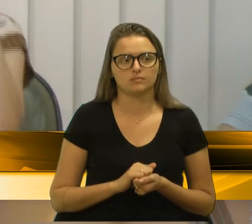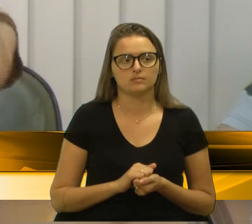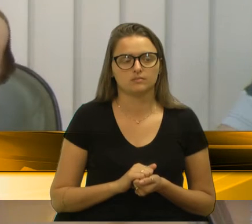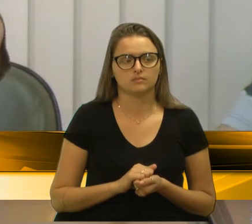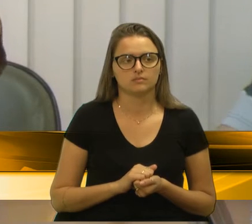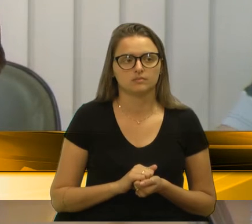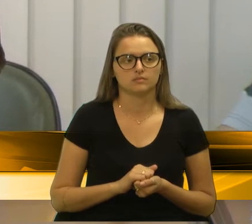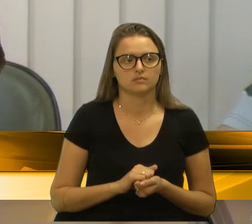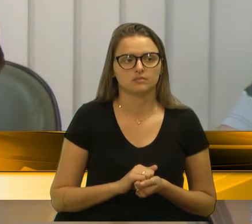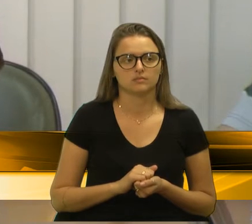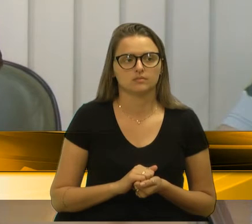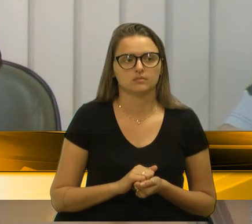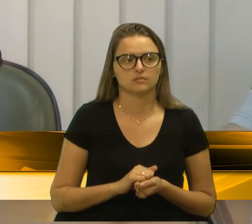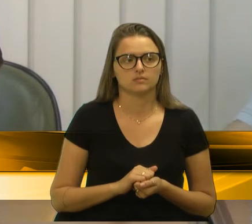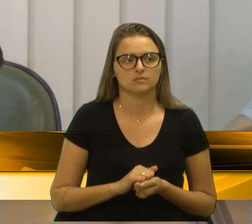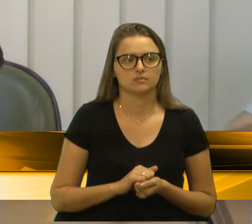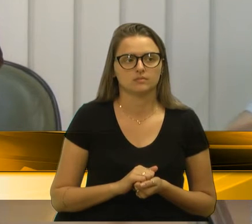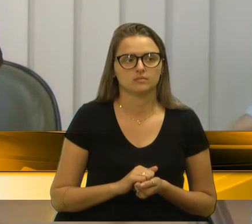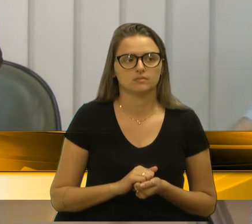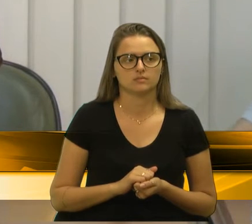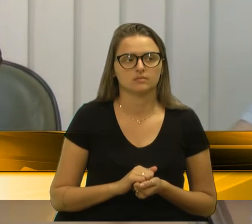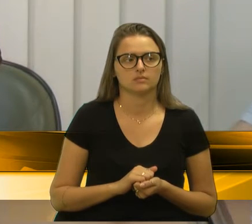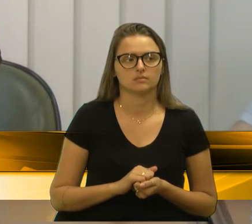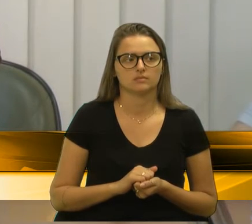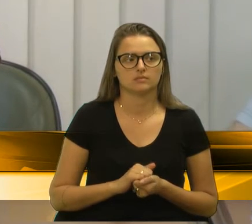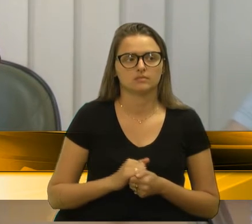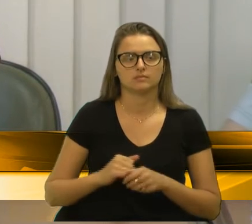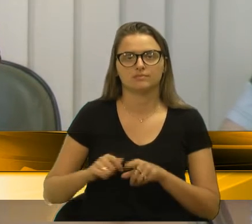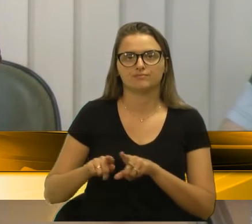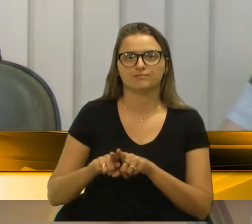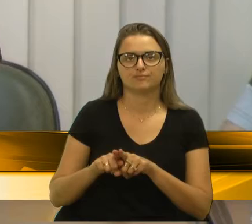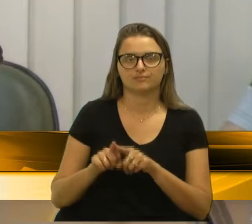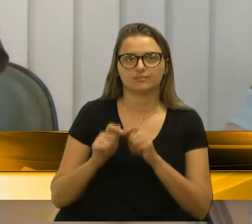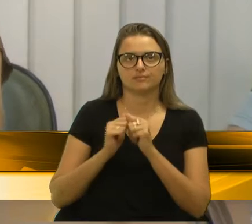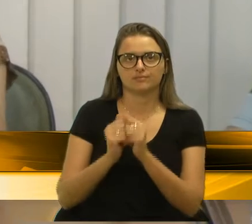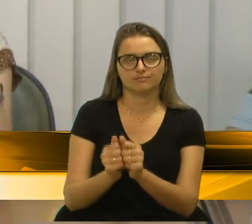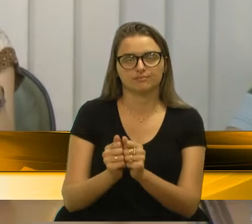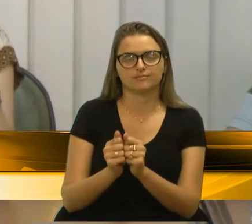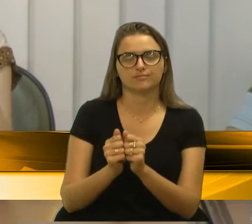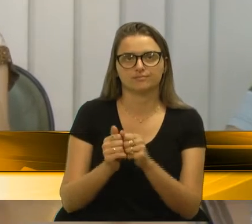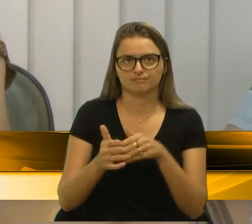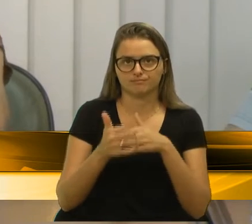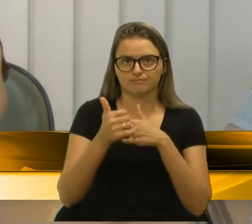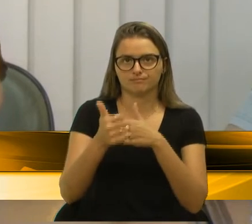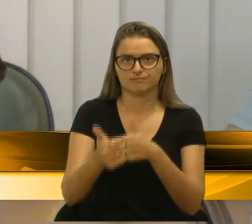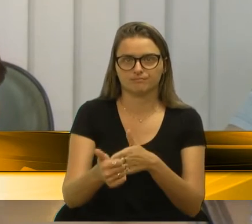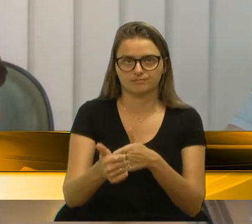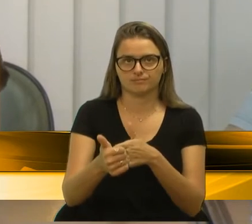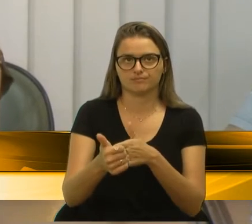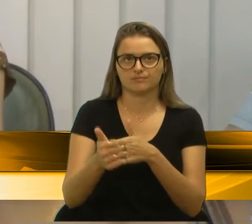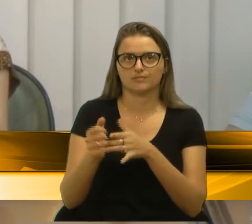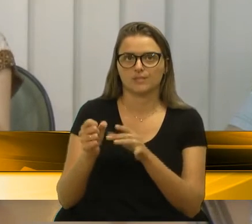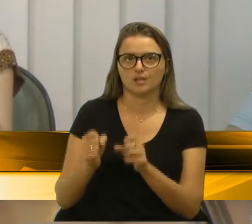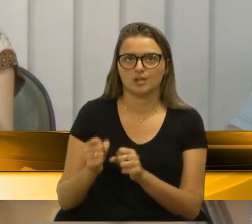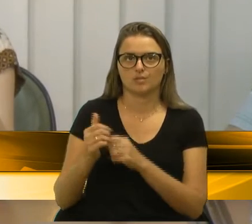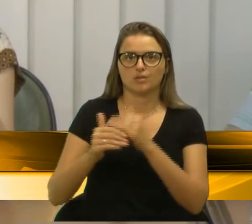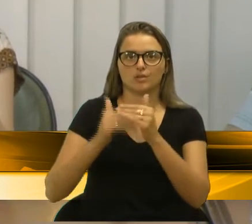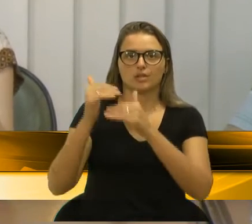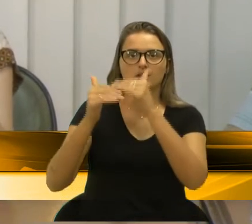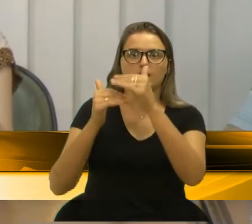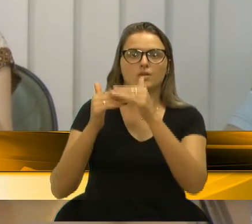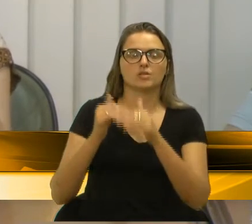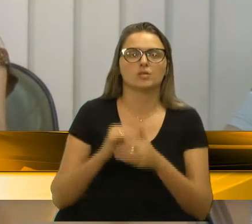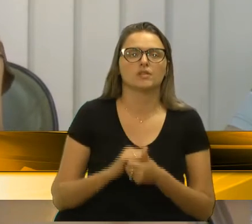a pessoa faz a questão do isolamento dentro dos cuidados domiciliares, está a orientação de que ela pode evoluir com falta de